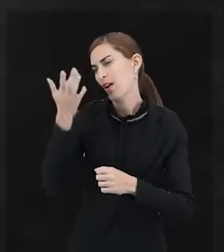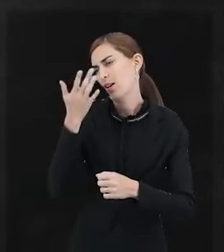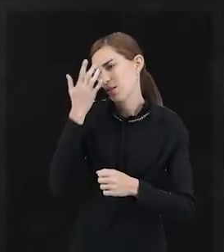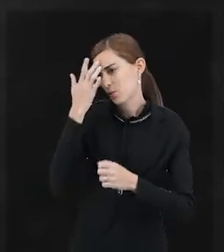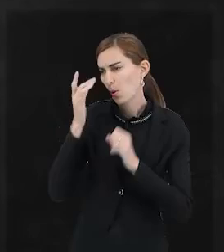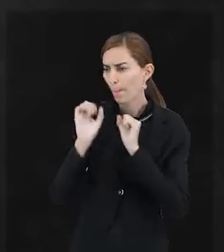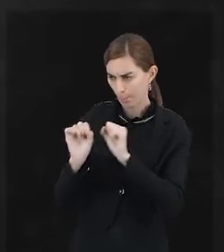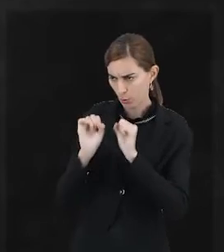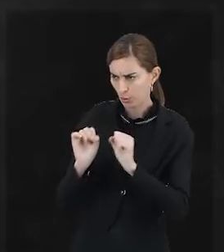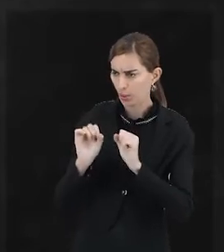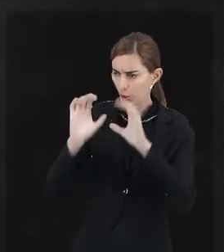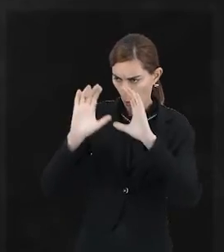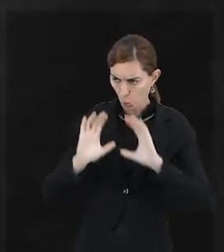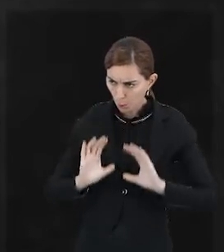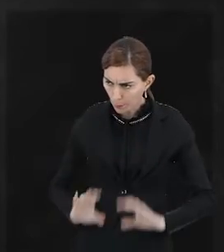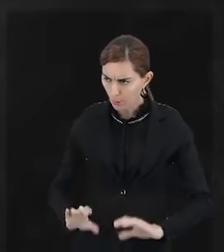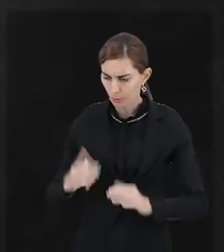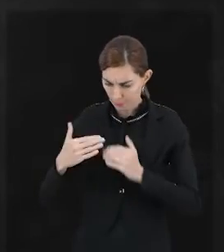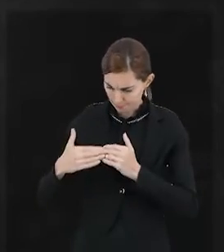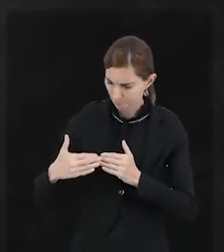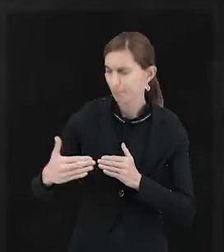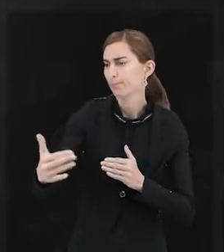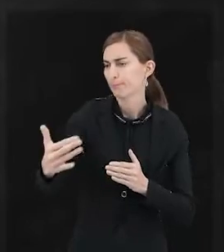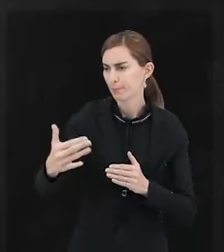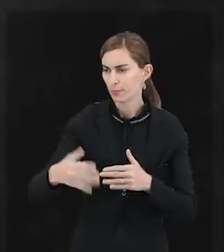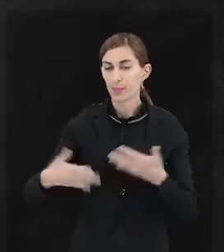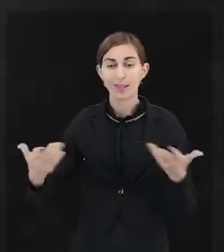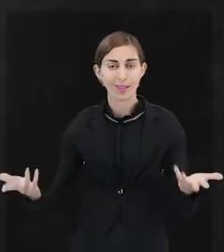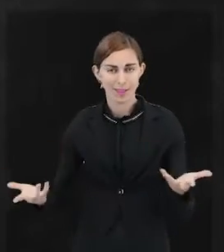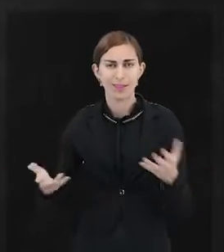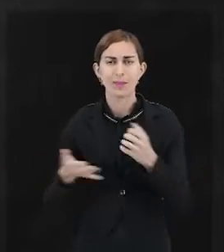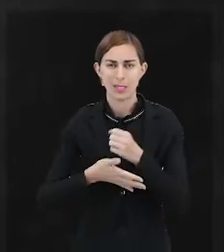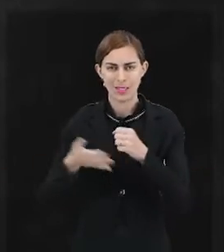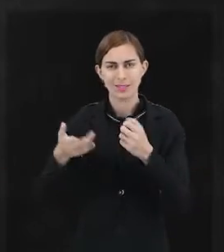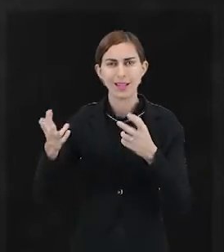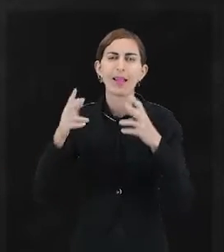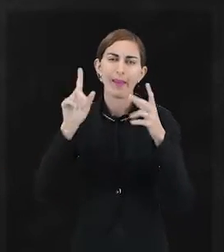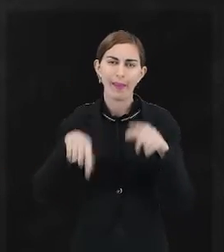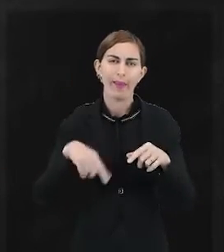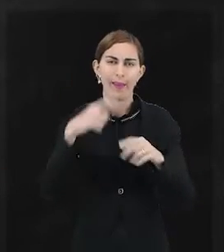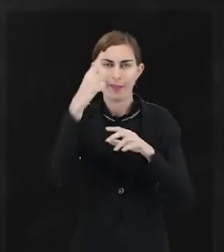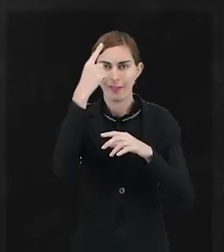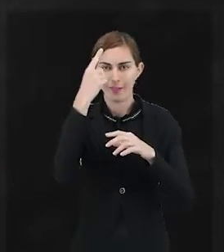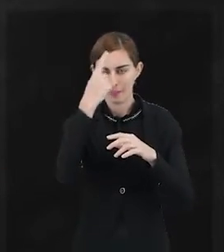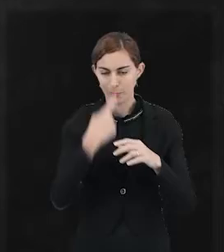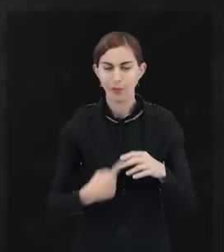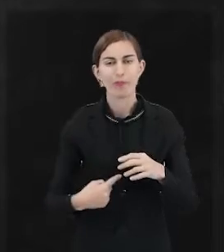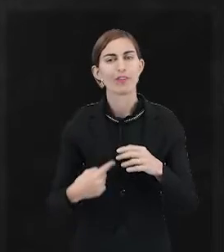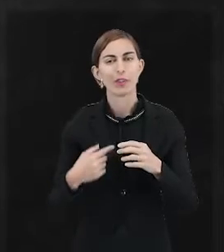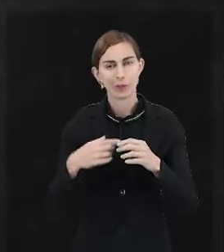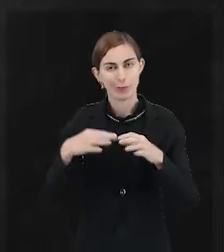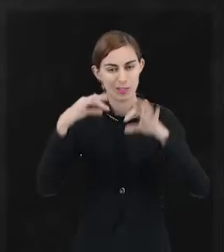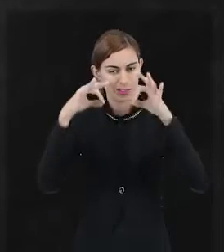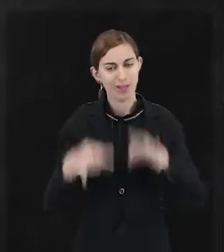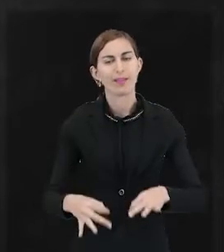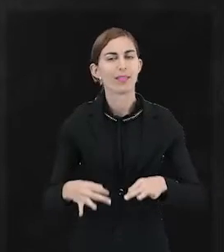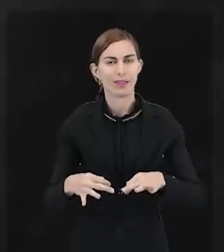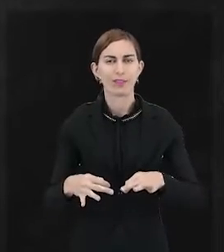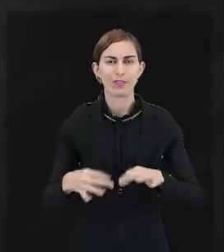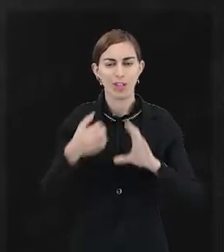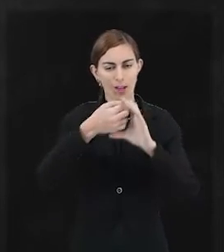Você poderia se comportar dessa forma daqui para frente? Basicamente, esse é o estilo de comunicação assertivo, ou essas